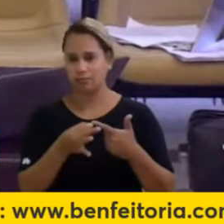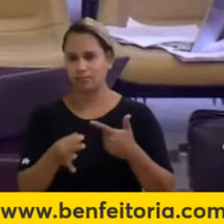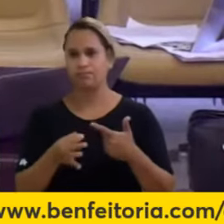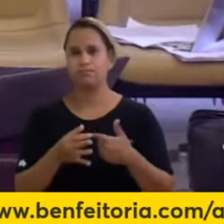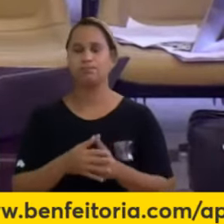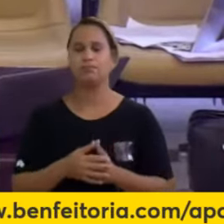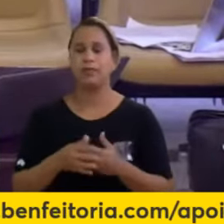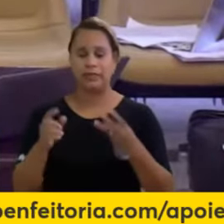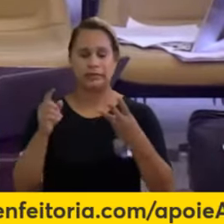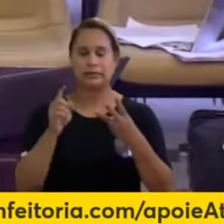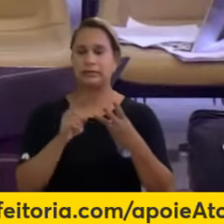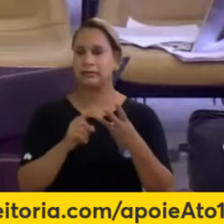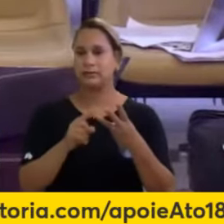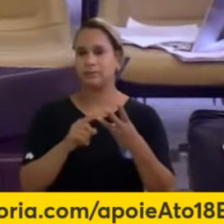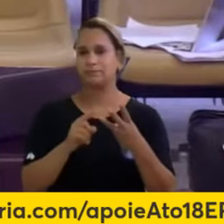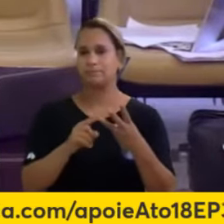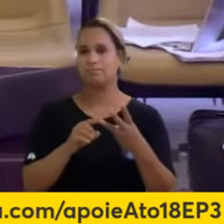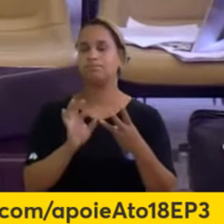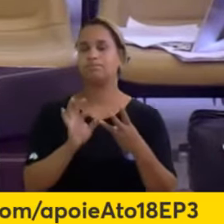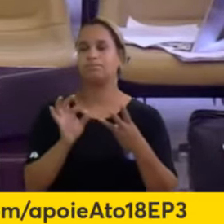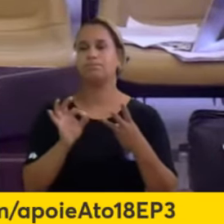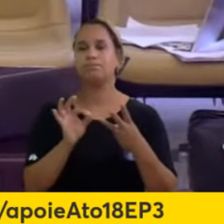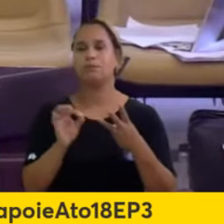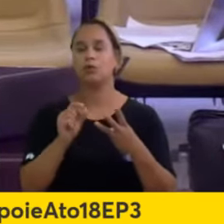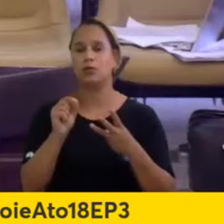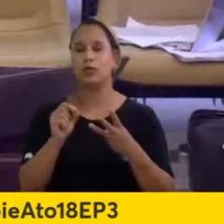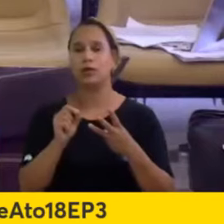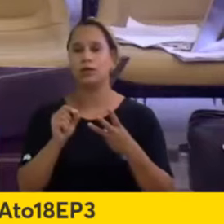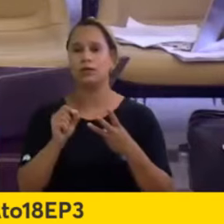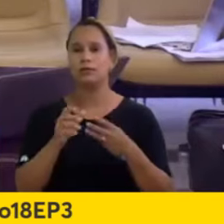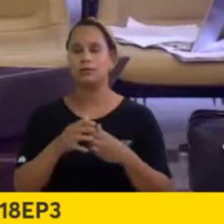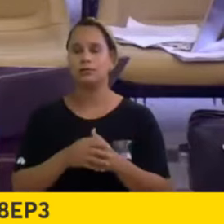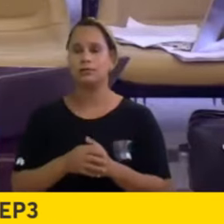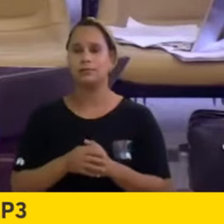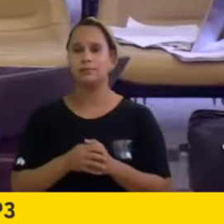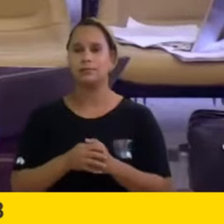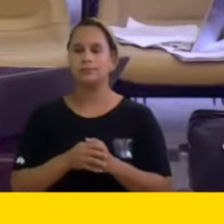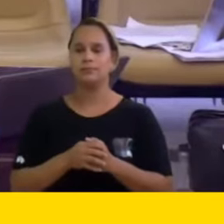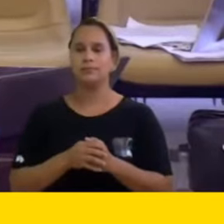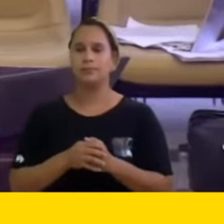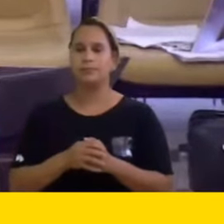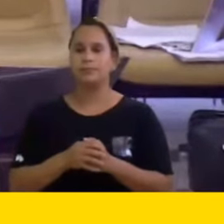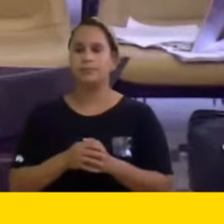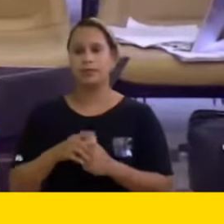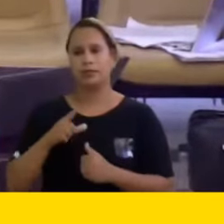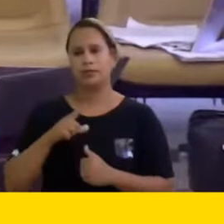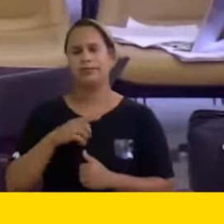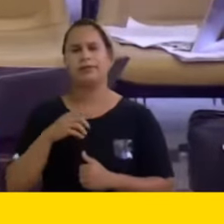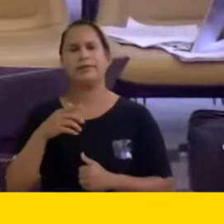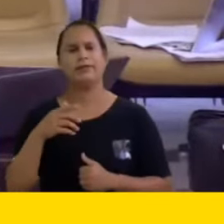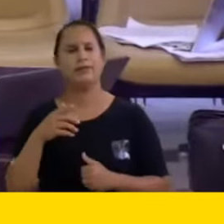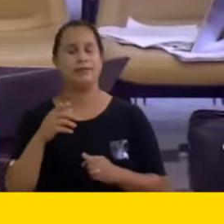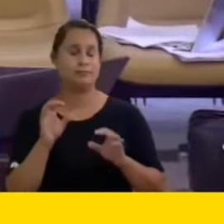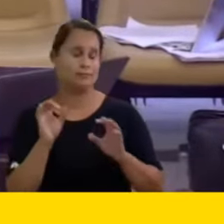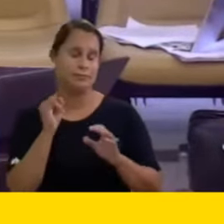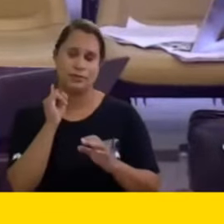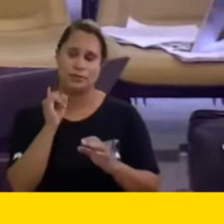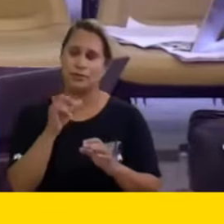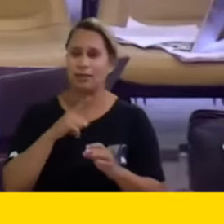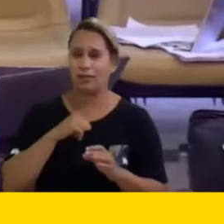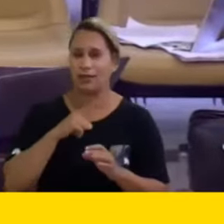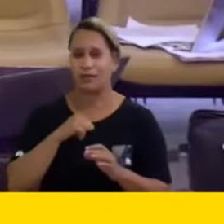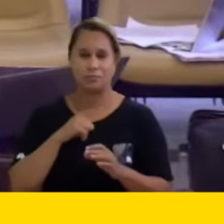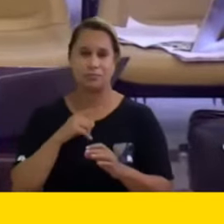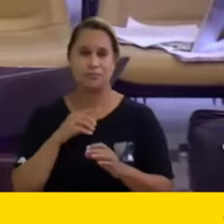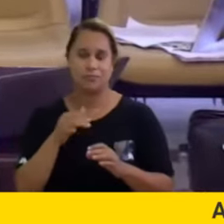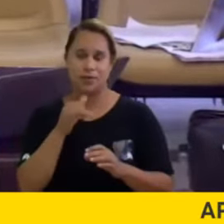para mim com todo o respeito é o maior problema dessas ações porque se há esquizofrenia Dr Dan em relação a ao